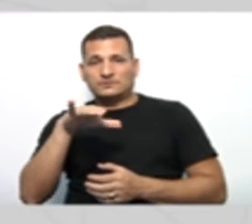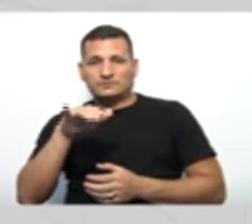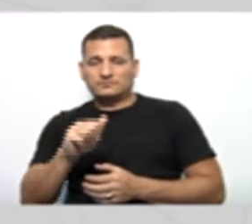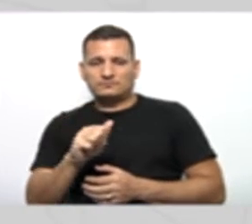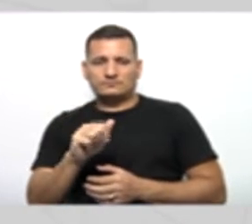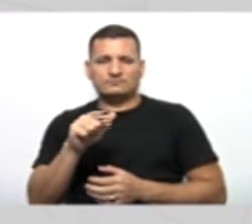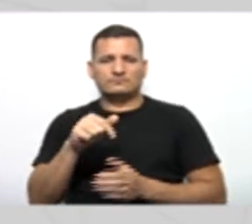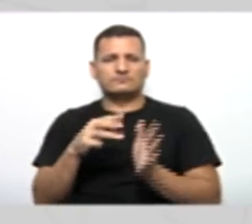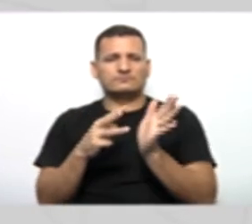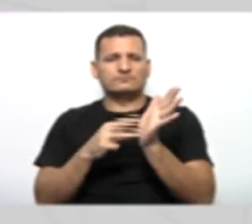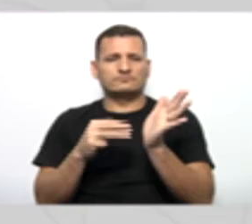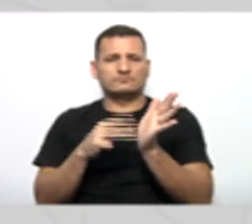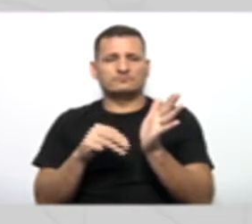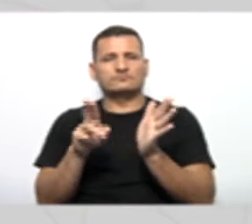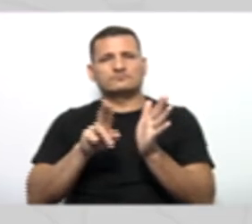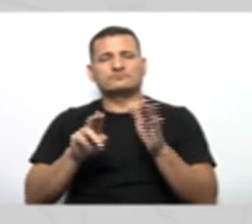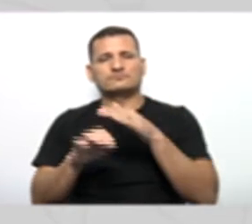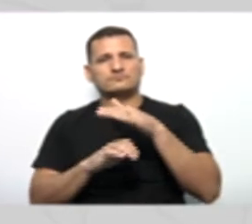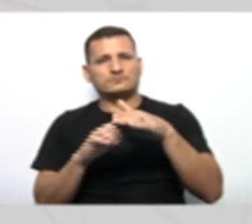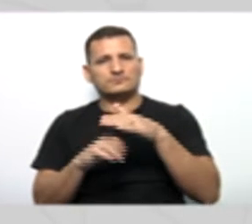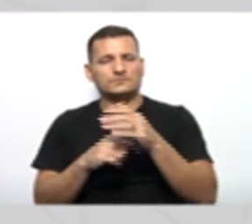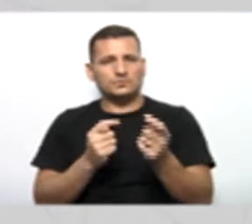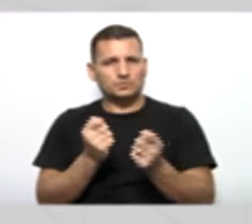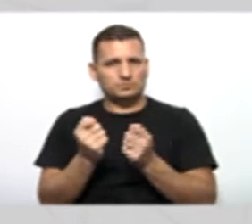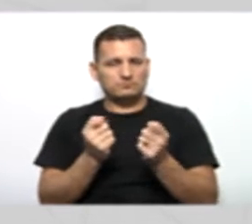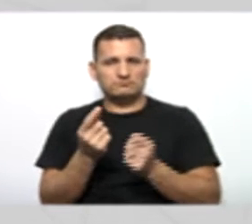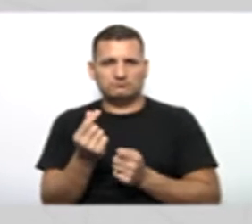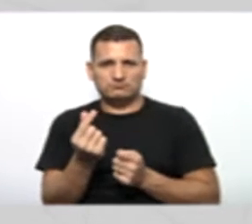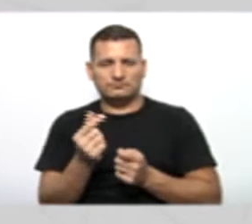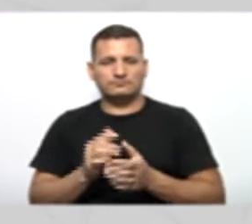ações voltadas à proteção ambiental.